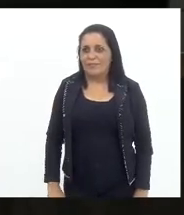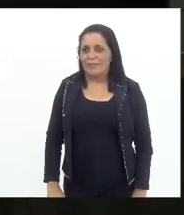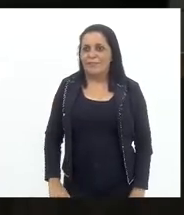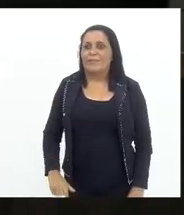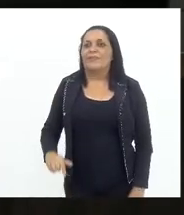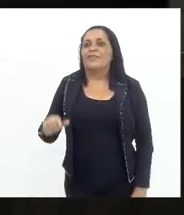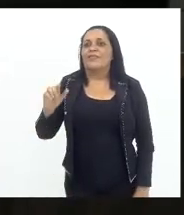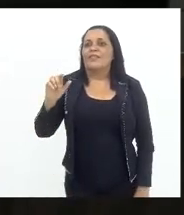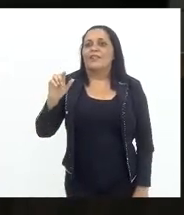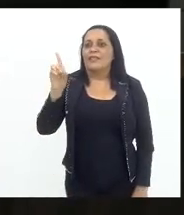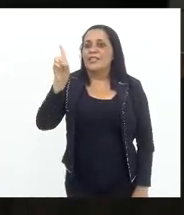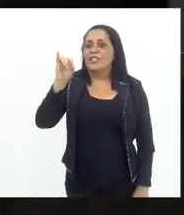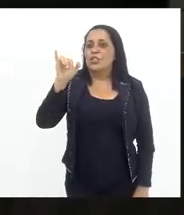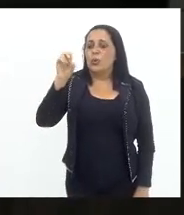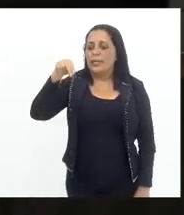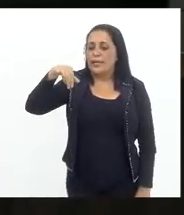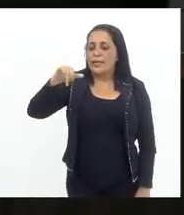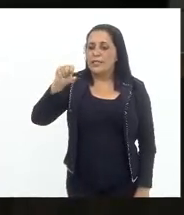Dionísio Lins.